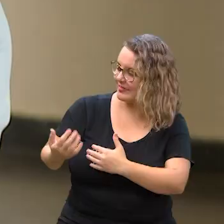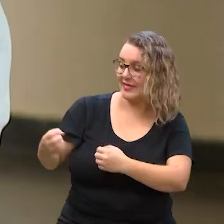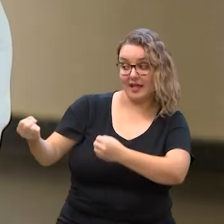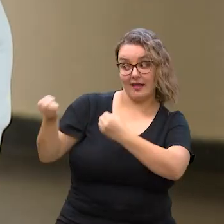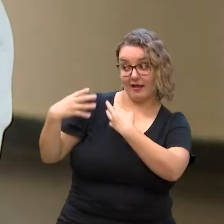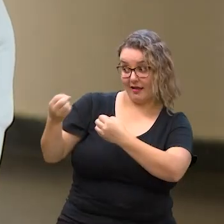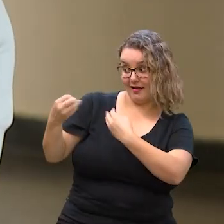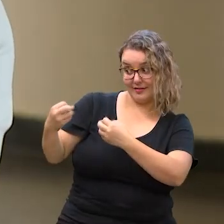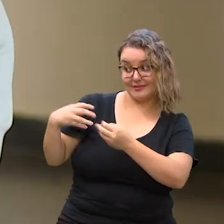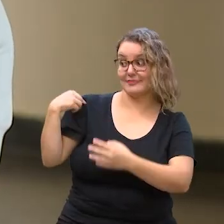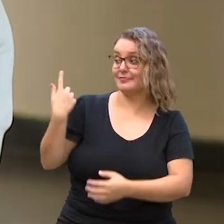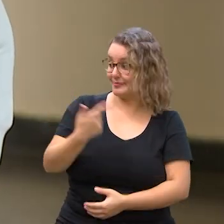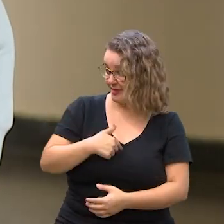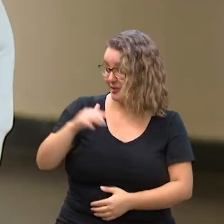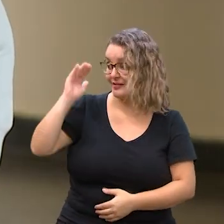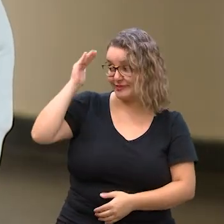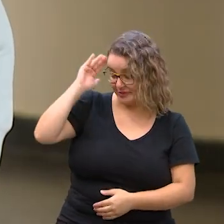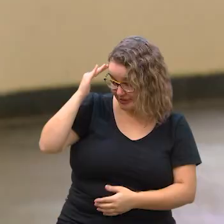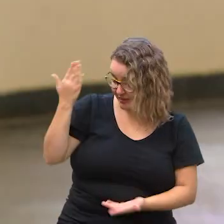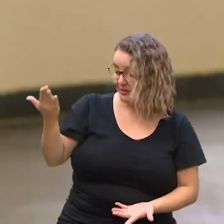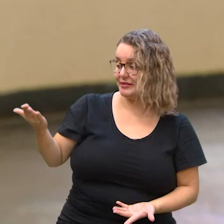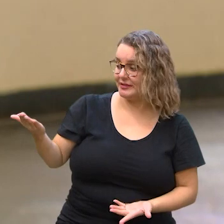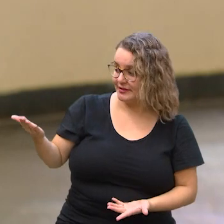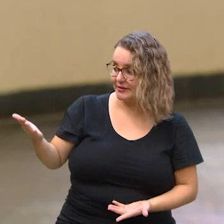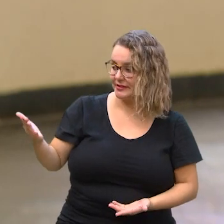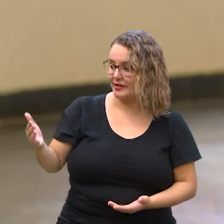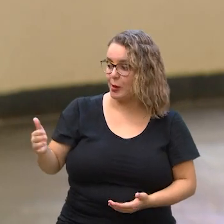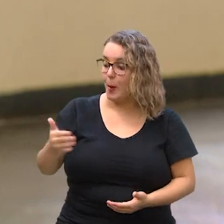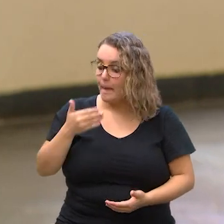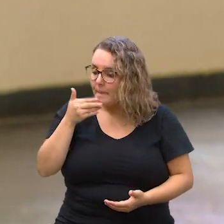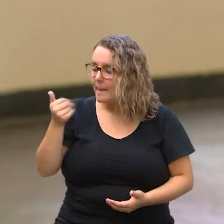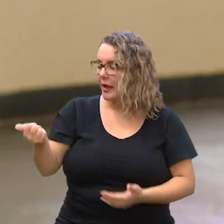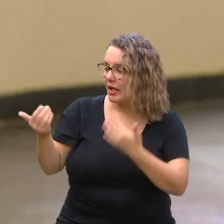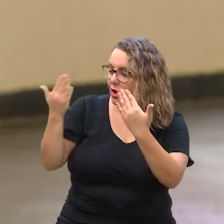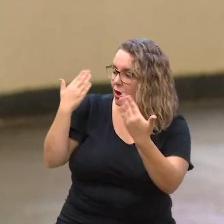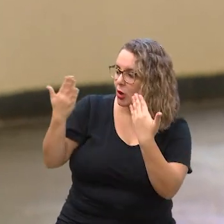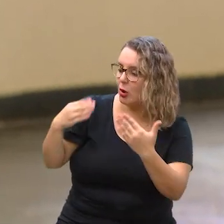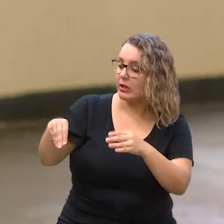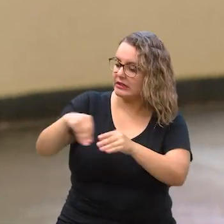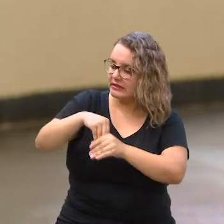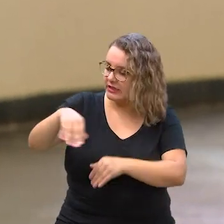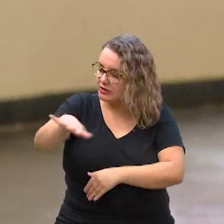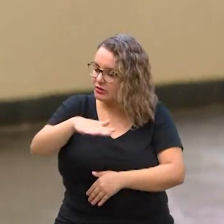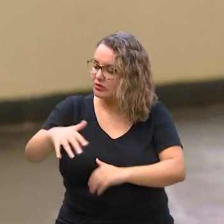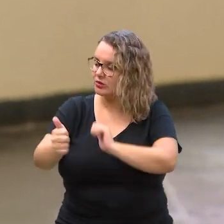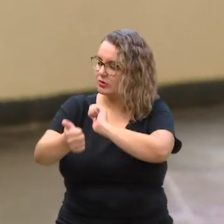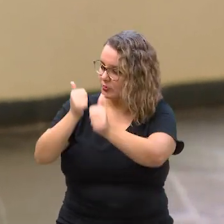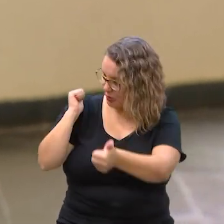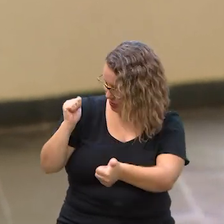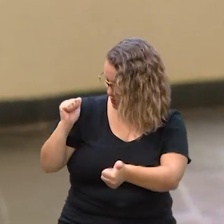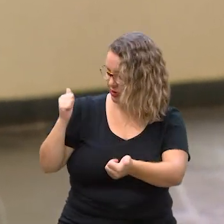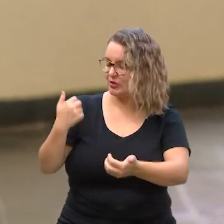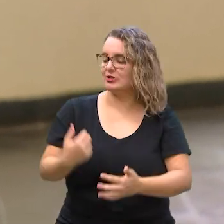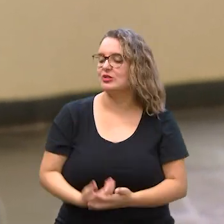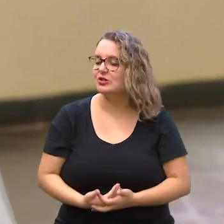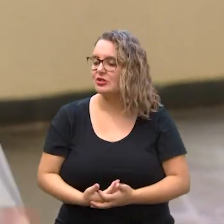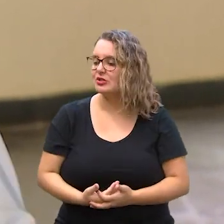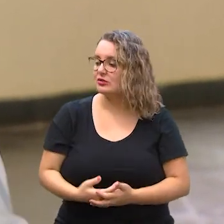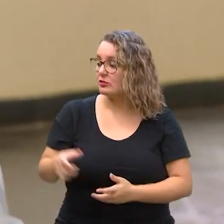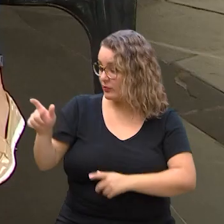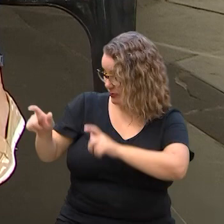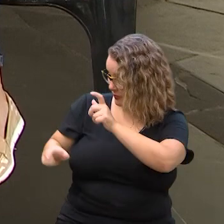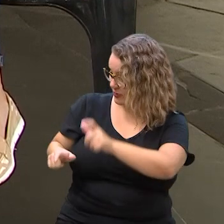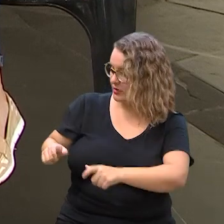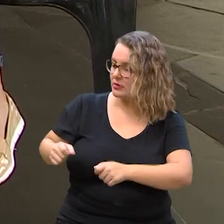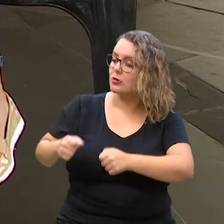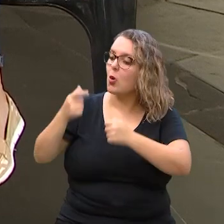dá pra gente entender muito mais agora a função e a importância de um psicólogo do esporte, que vocês tenham mais espaço